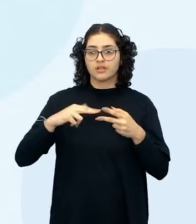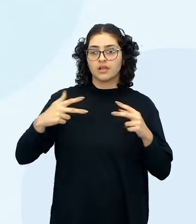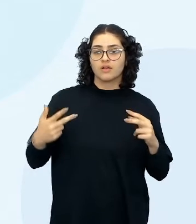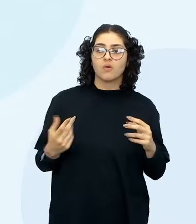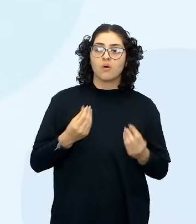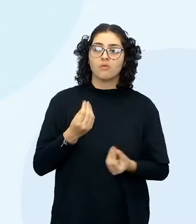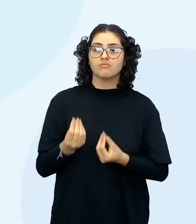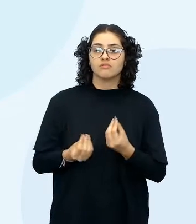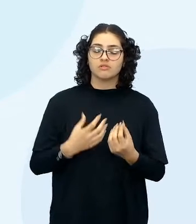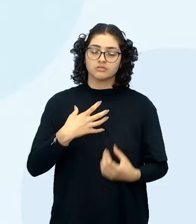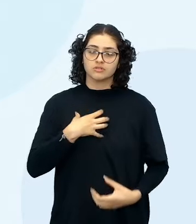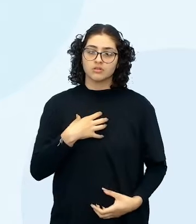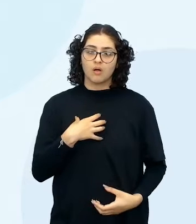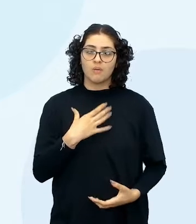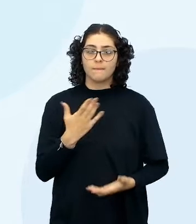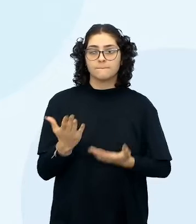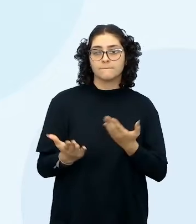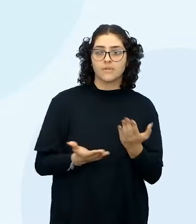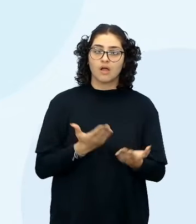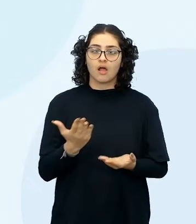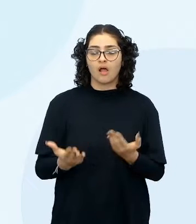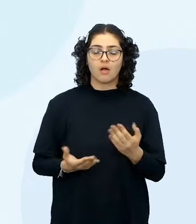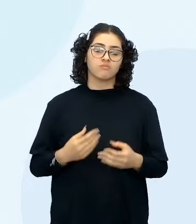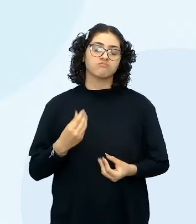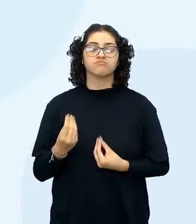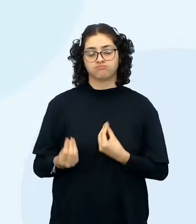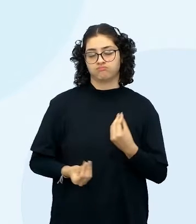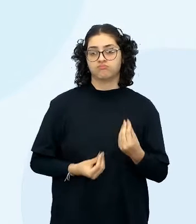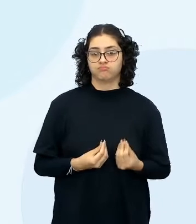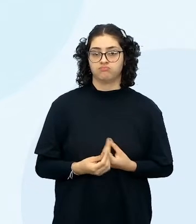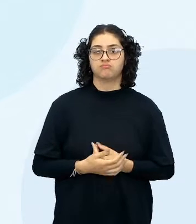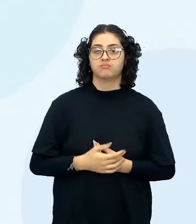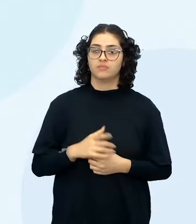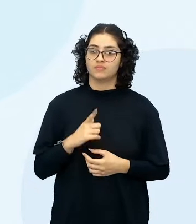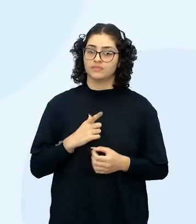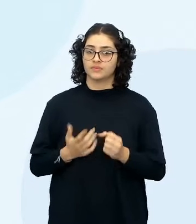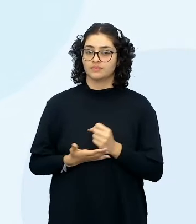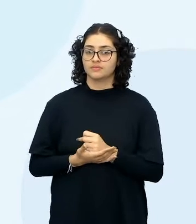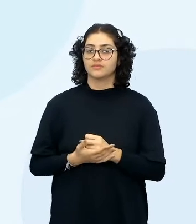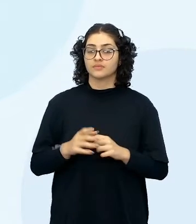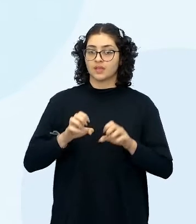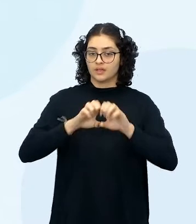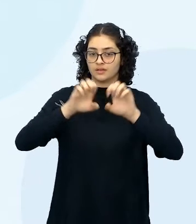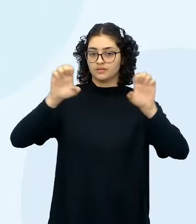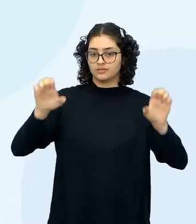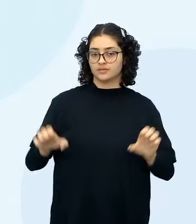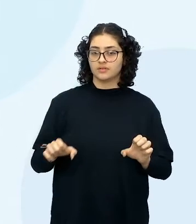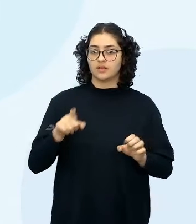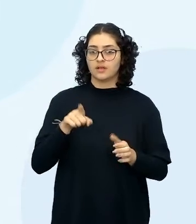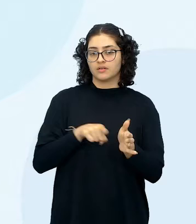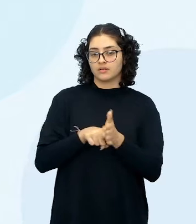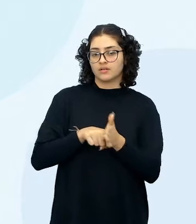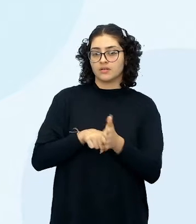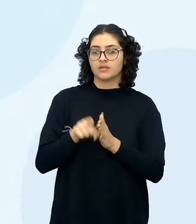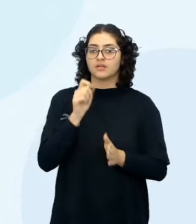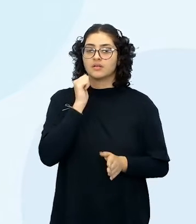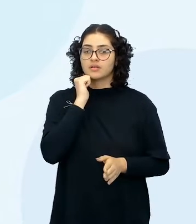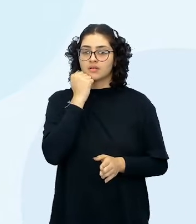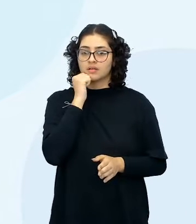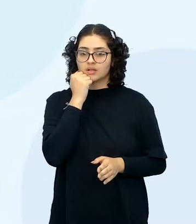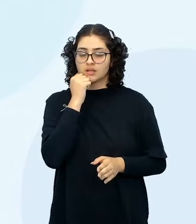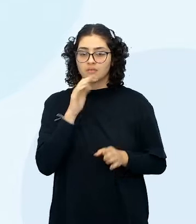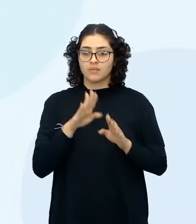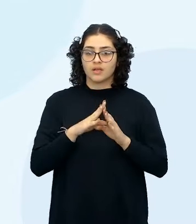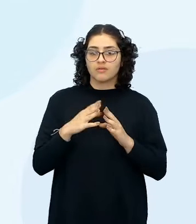dentro da nossa aula e do nosso componente, estaremos aí com os eixos estruturantes: investigação científica, mediação